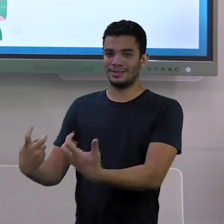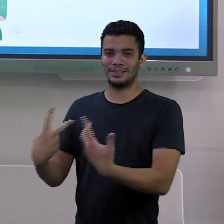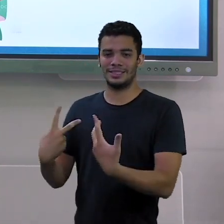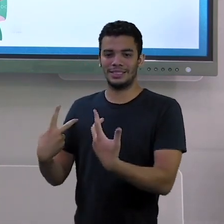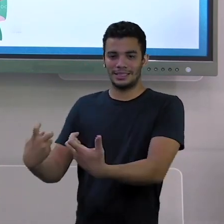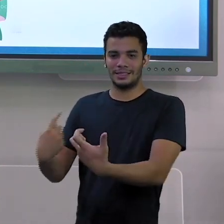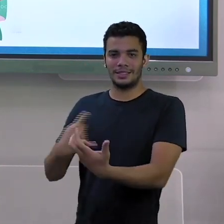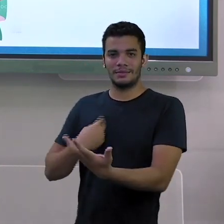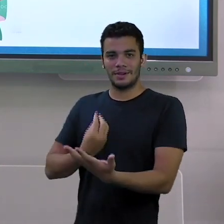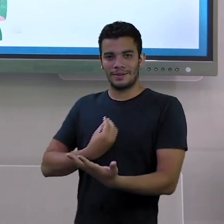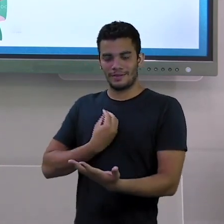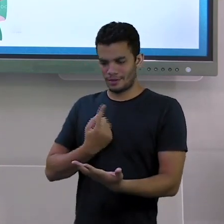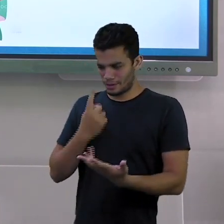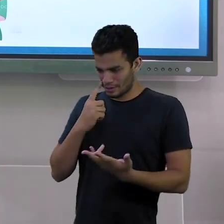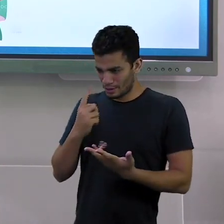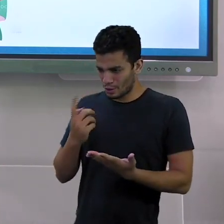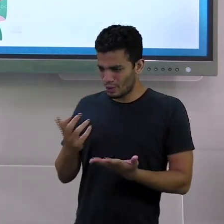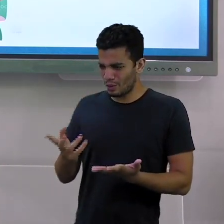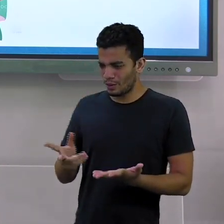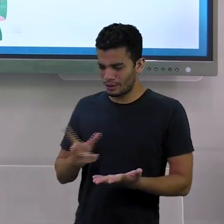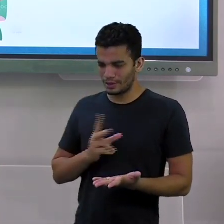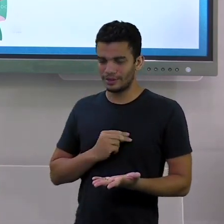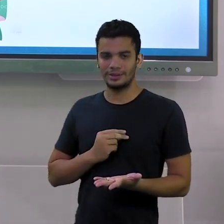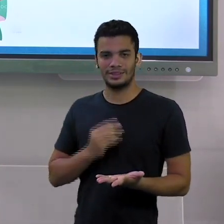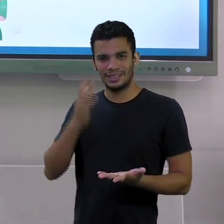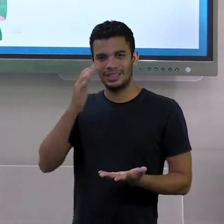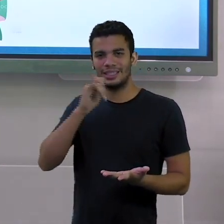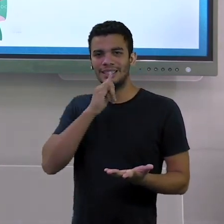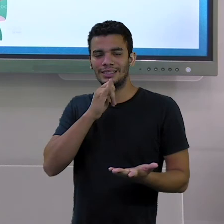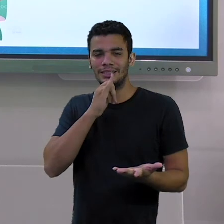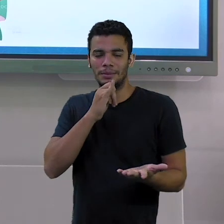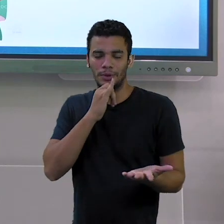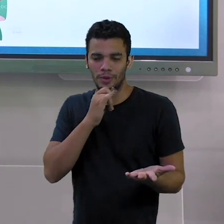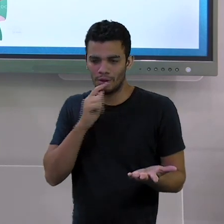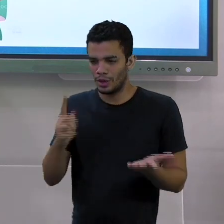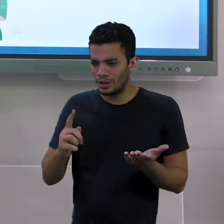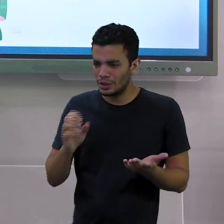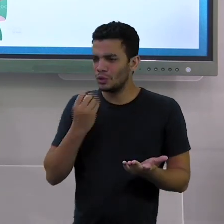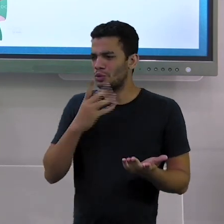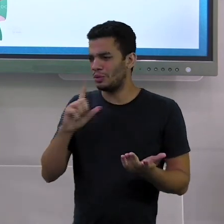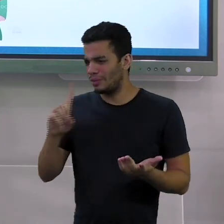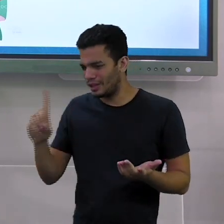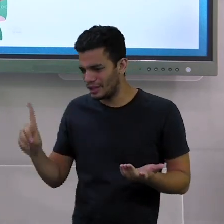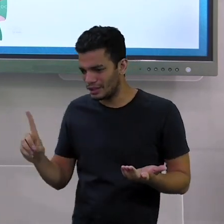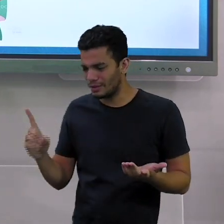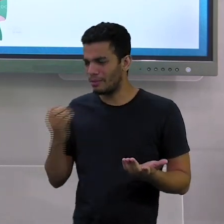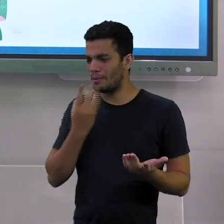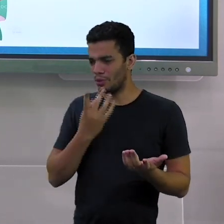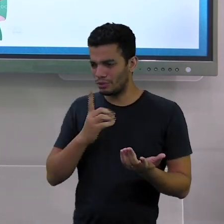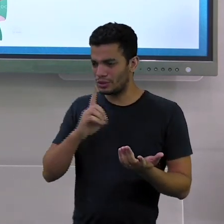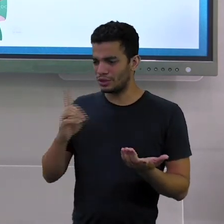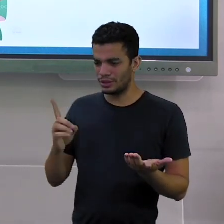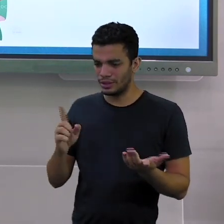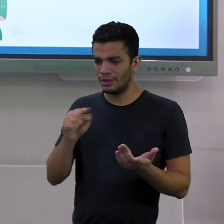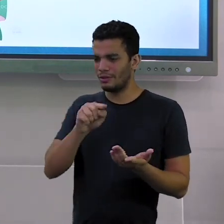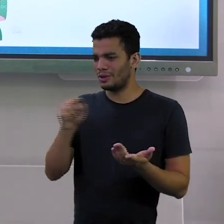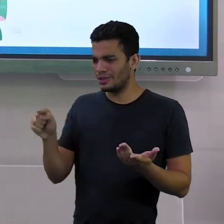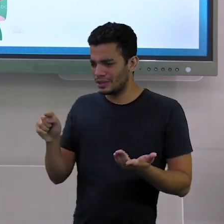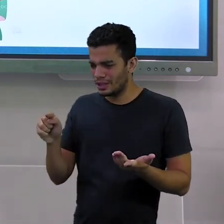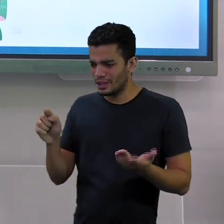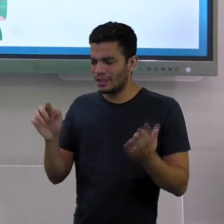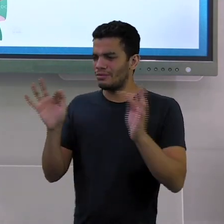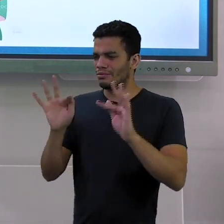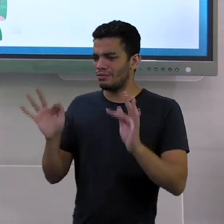dia seja leve, seja abençoado, e por aí vai, né? E a gente não perde tempo, a